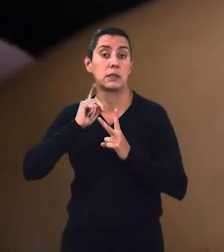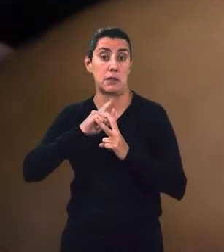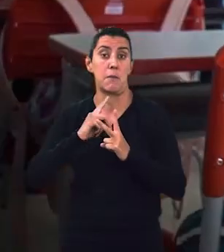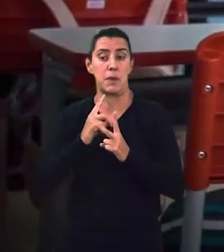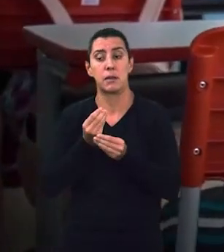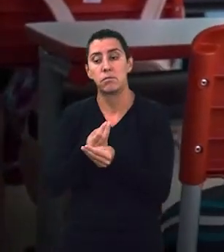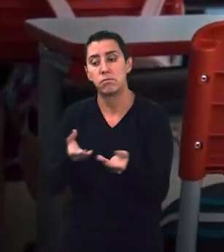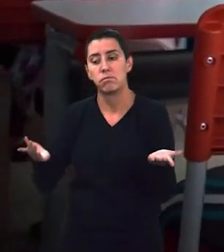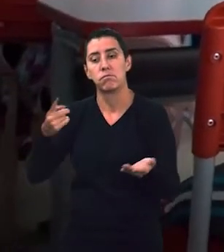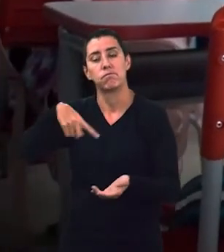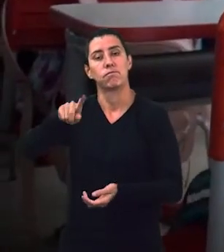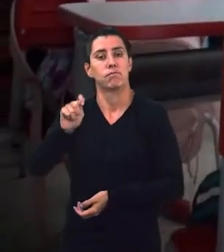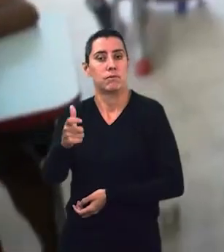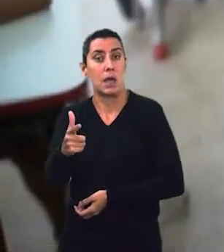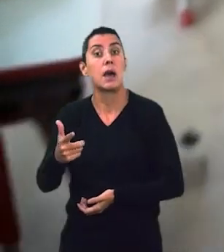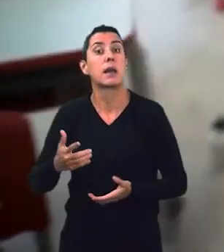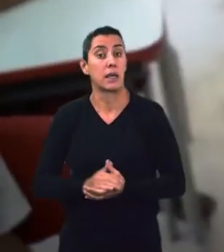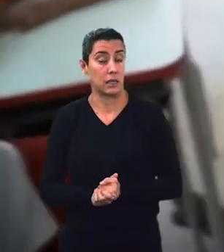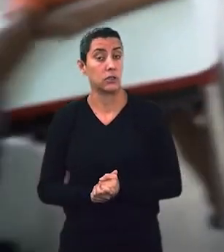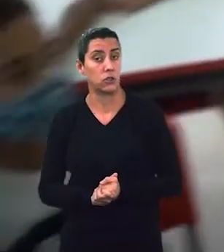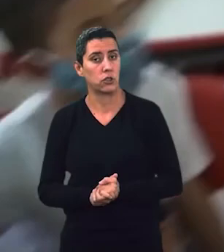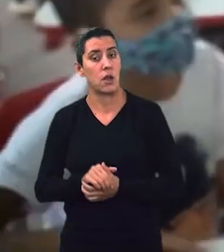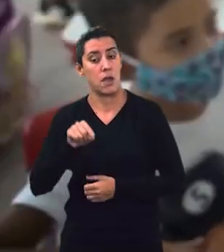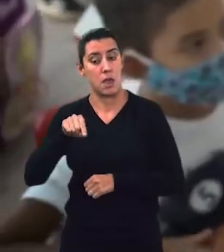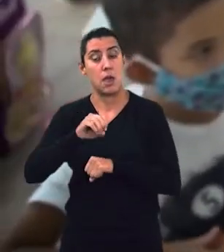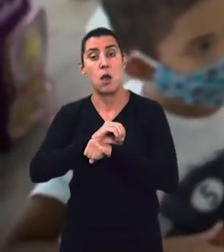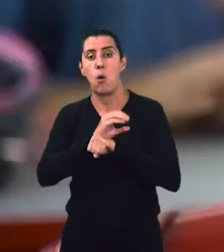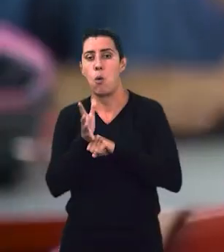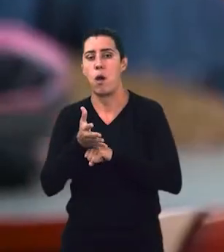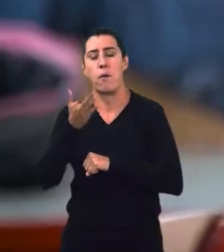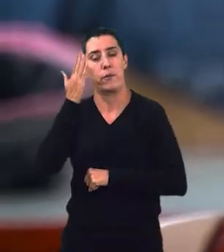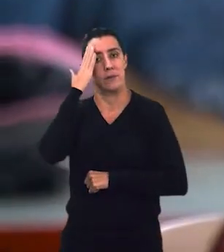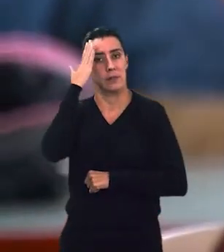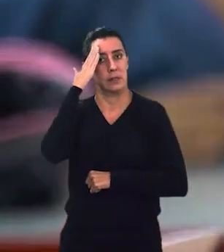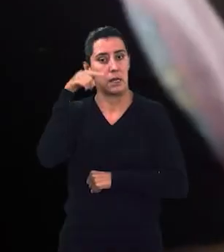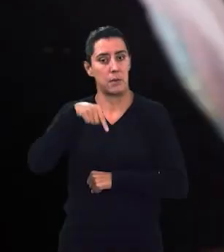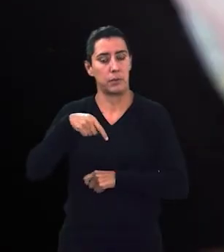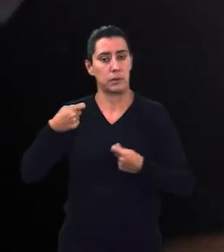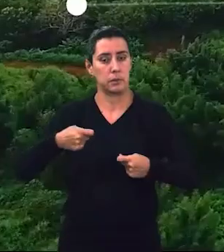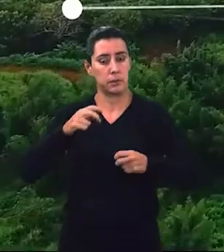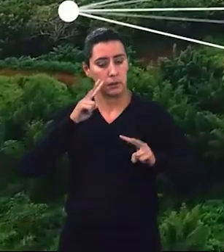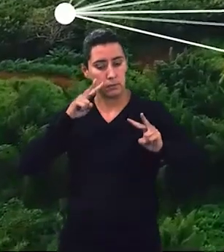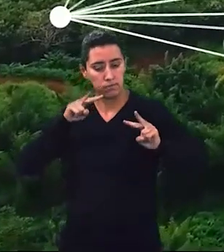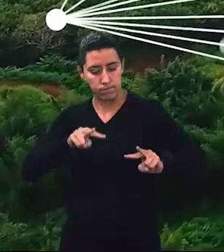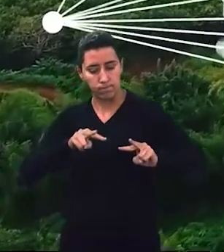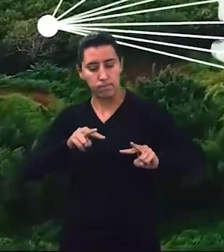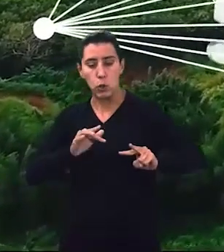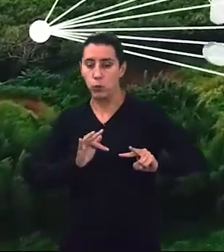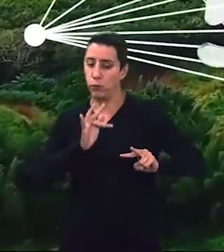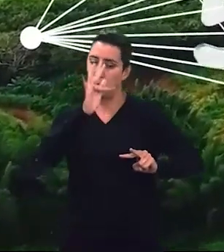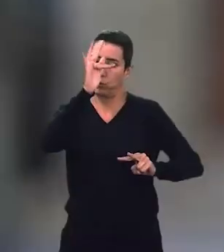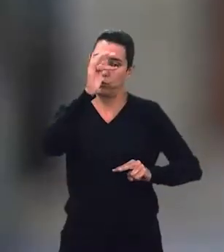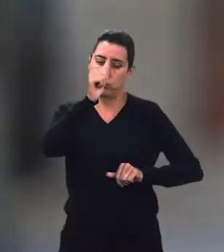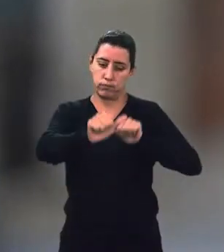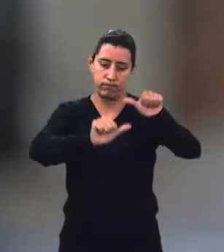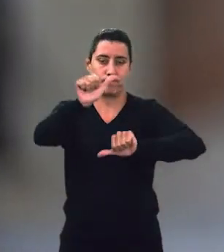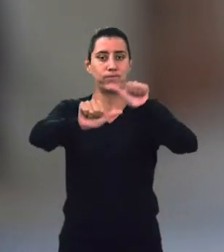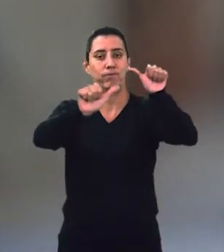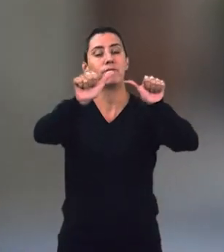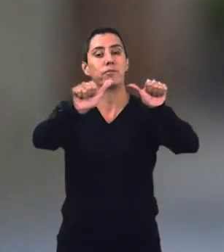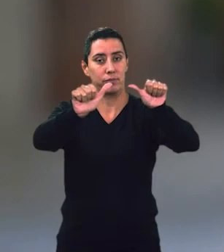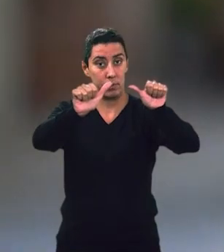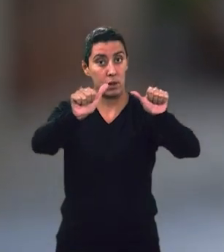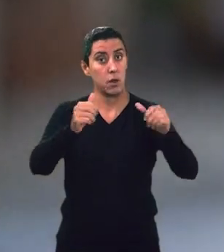e professores. A Huawei sabe que é importante olhar para o presente para construir o país do futuro. Todos esses